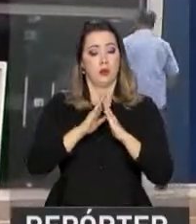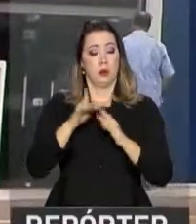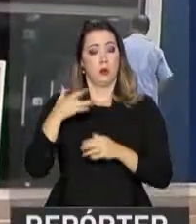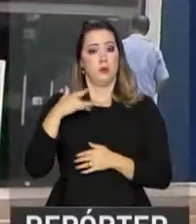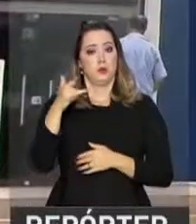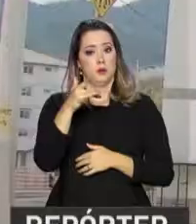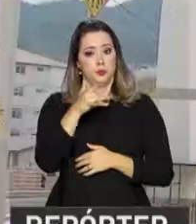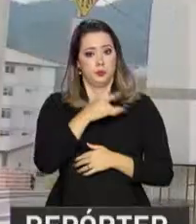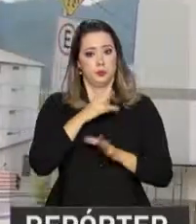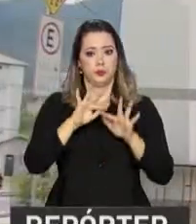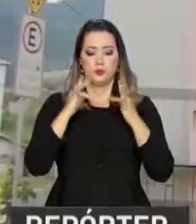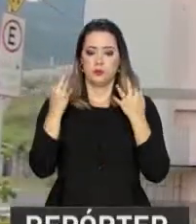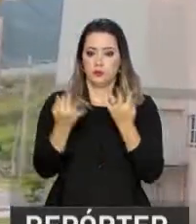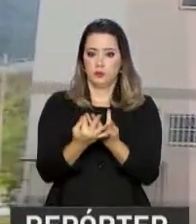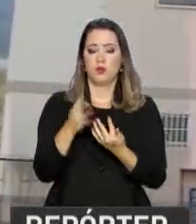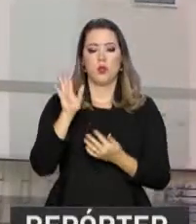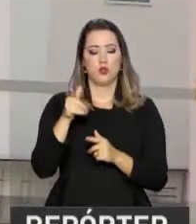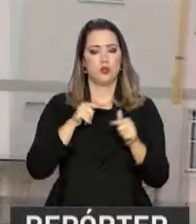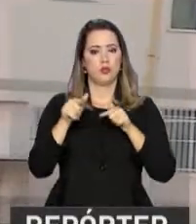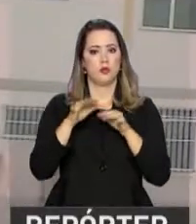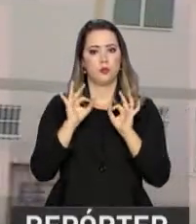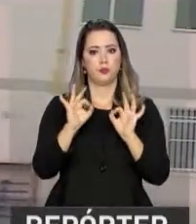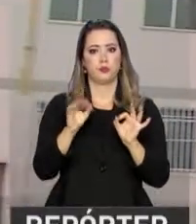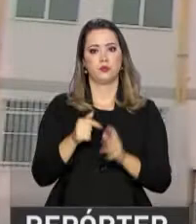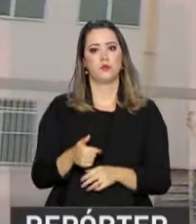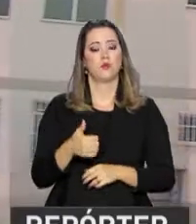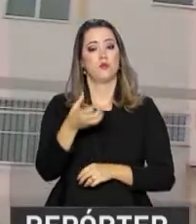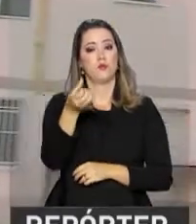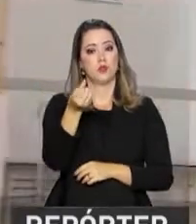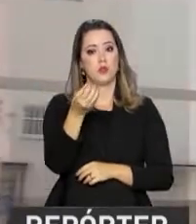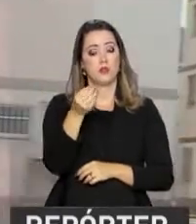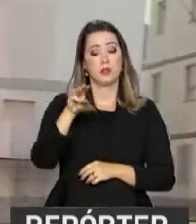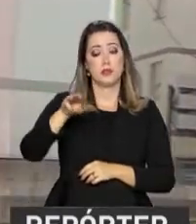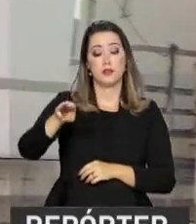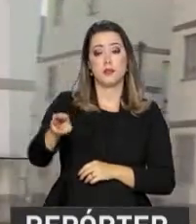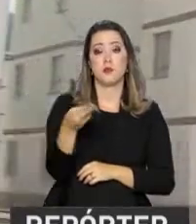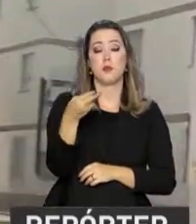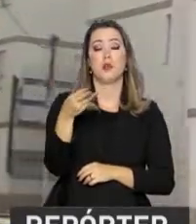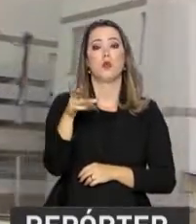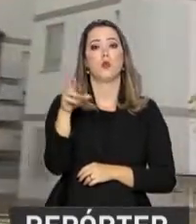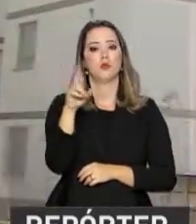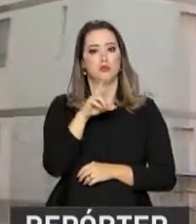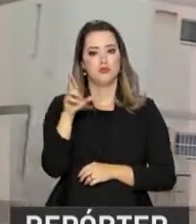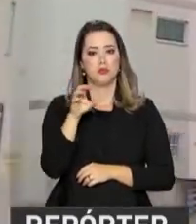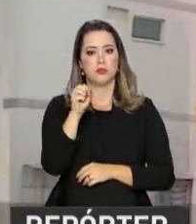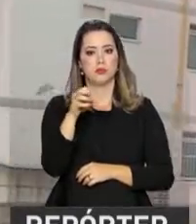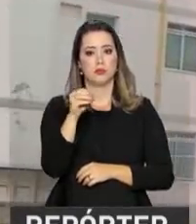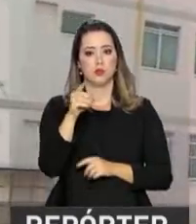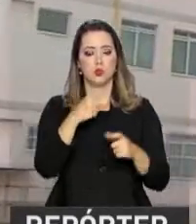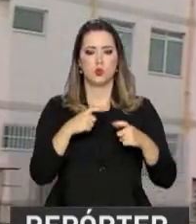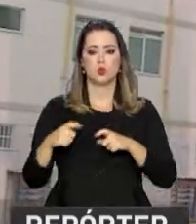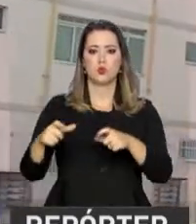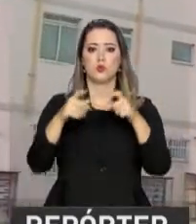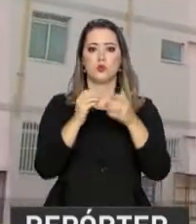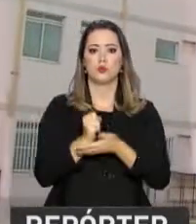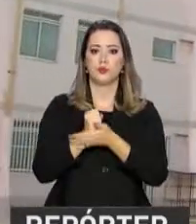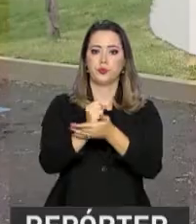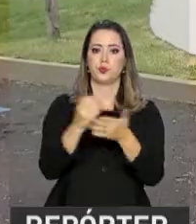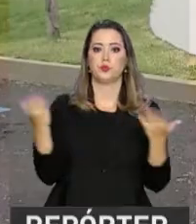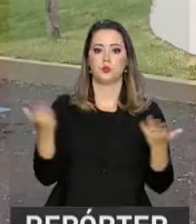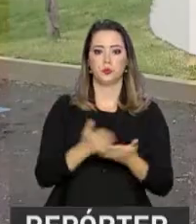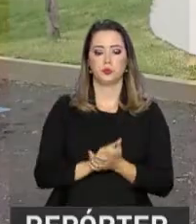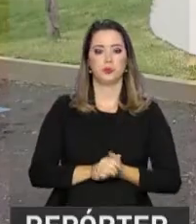estão funcionando. O governo federal investiu 60 milhões de reais nas 800 unidades entregues